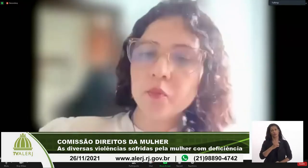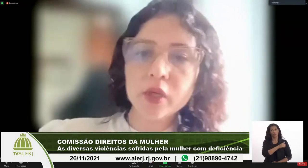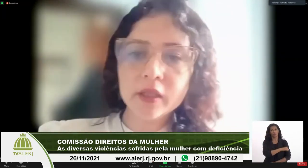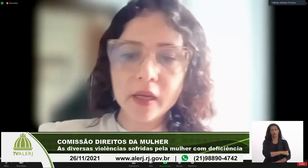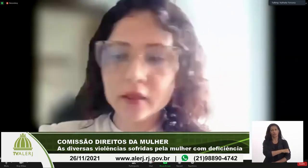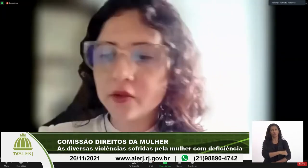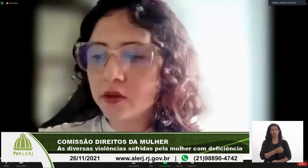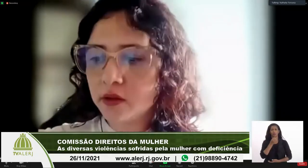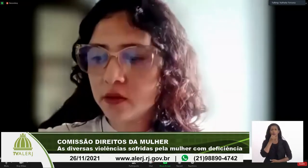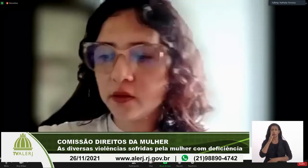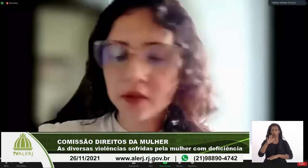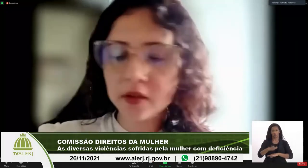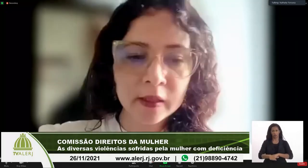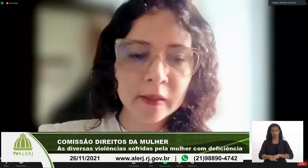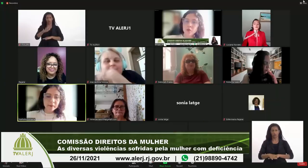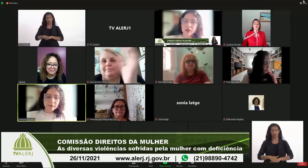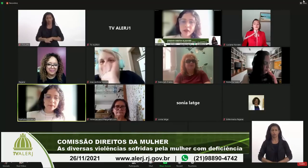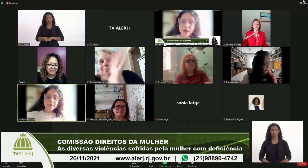Boa tarde.